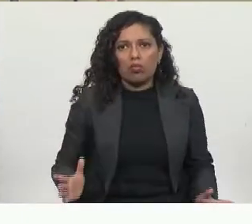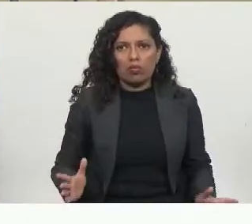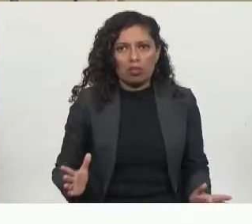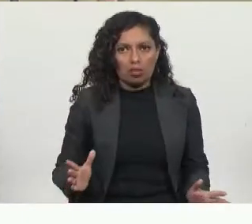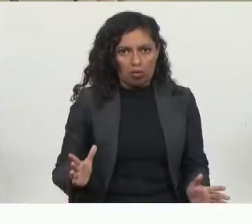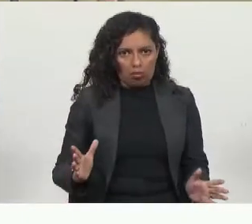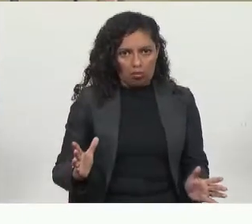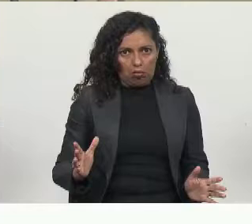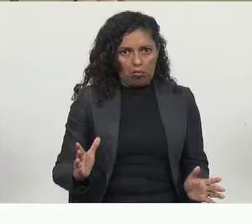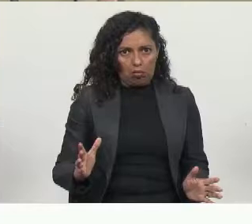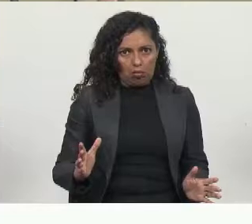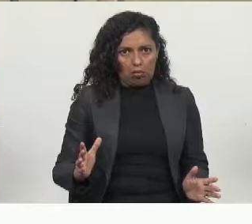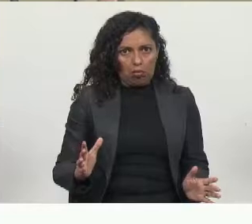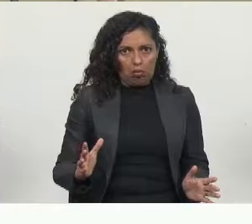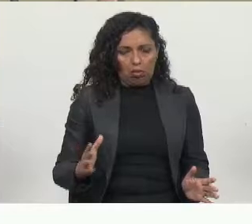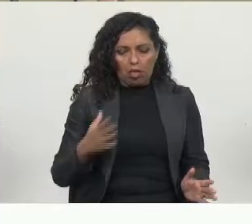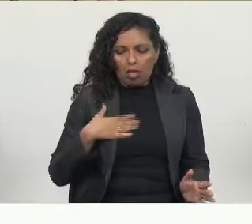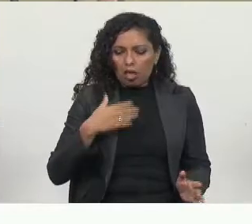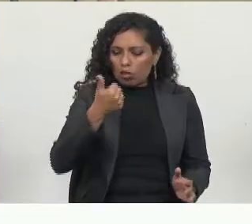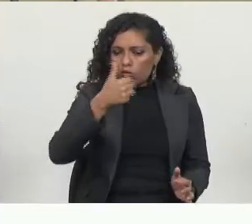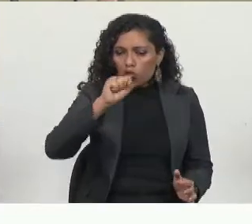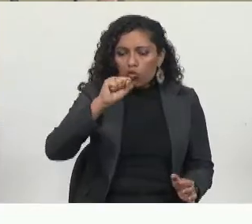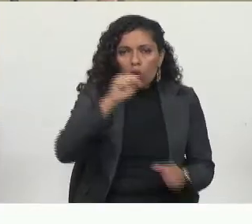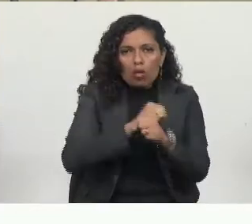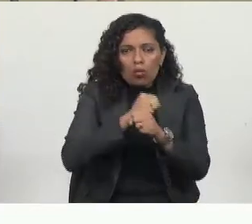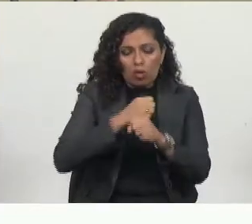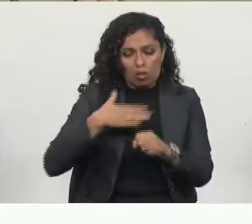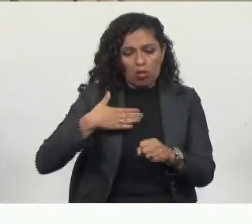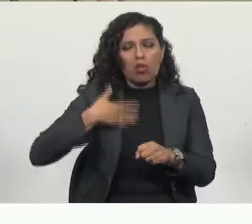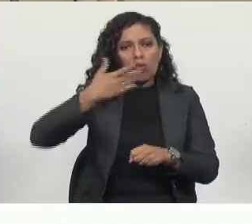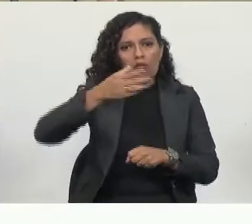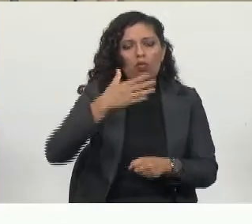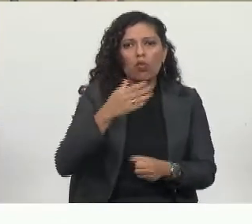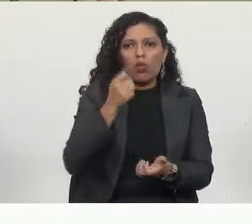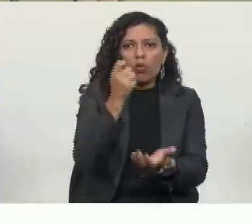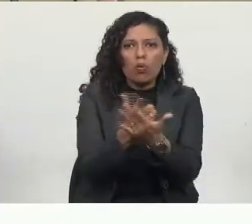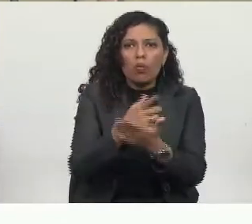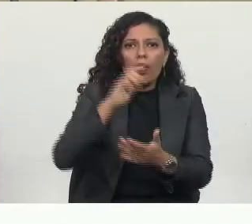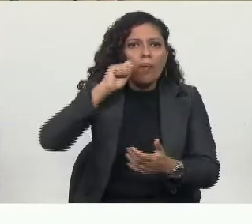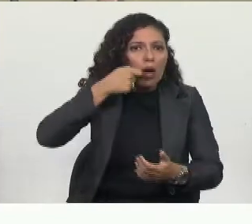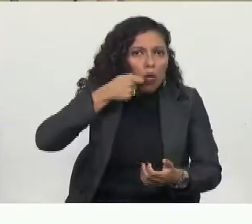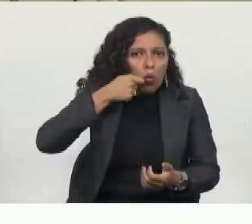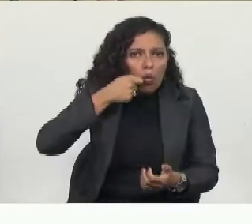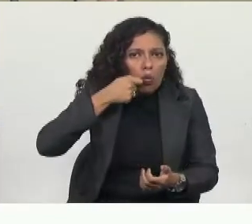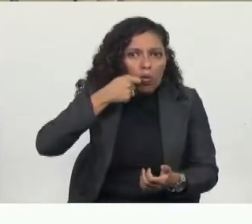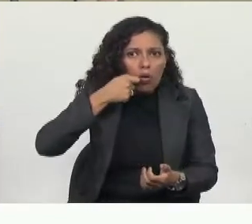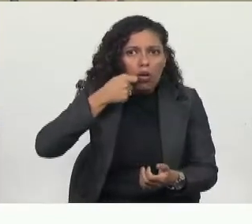sem arma. Nem na padaria, desço com todos os carregadores possíveis.